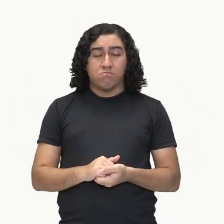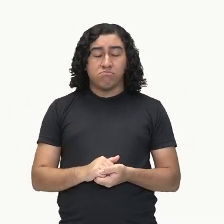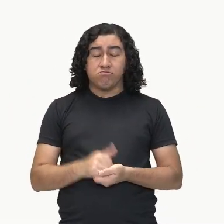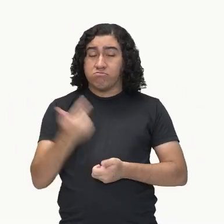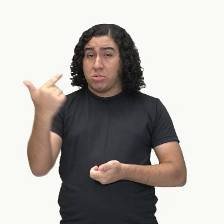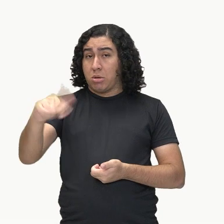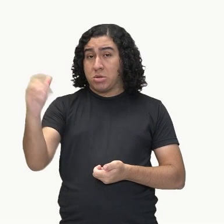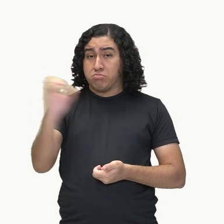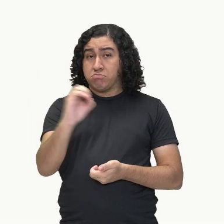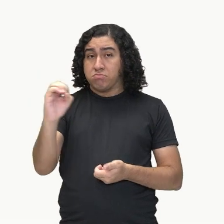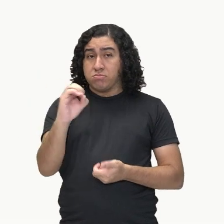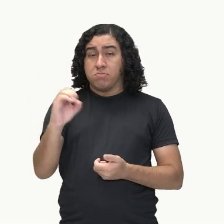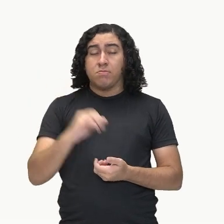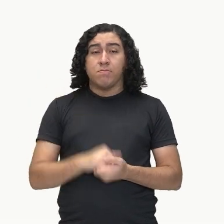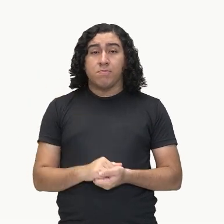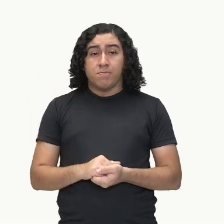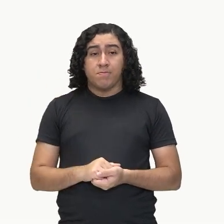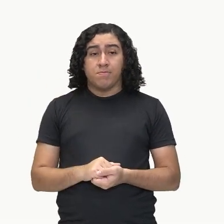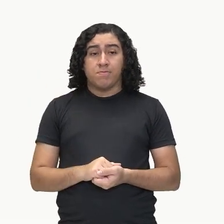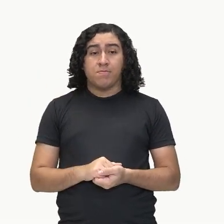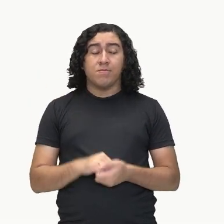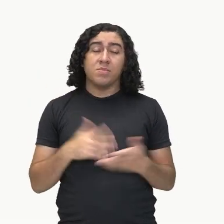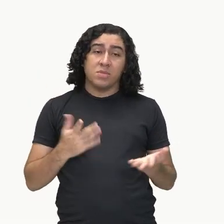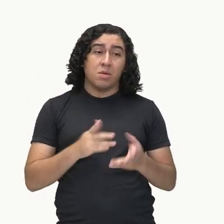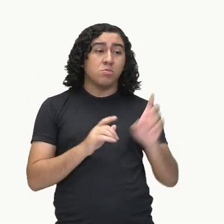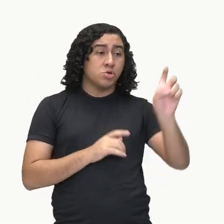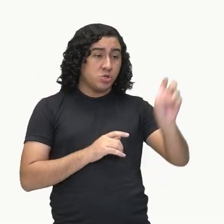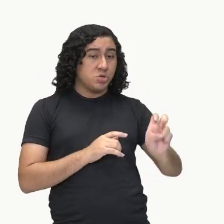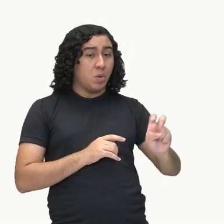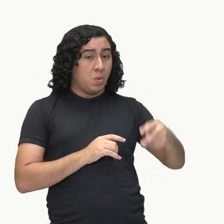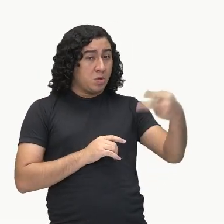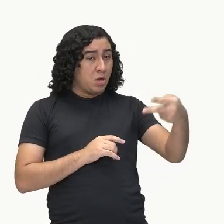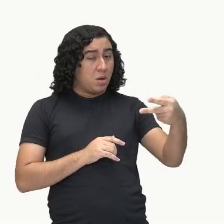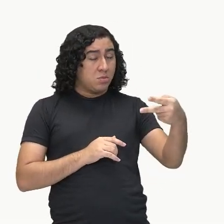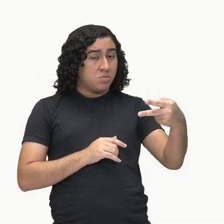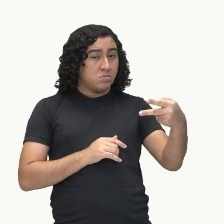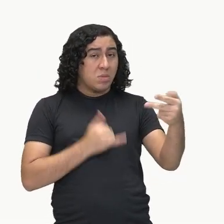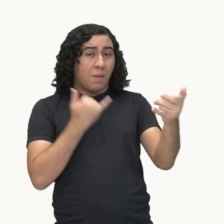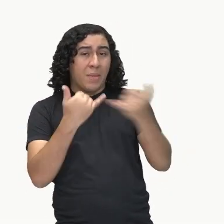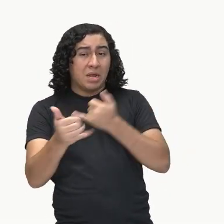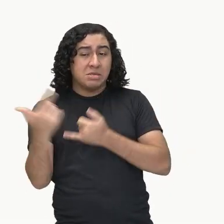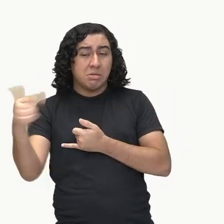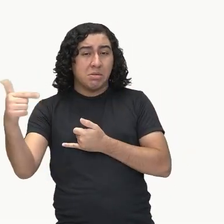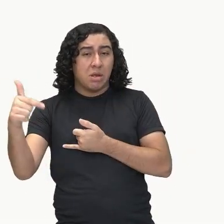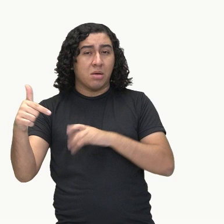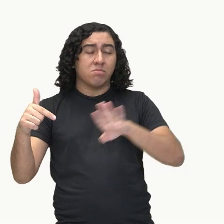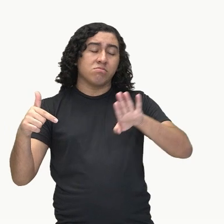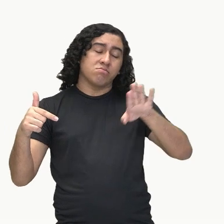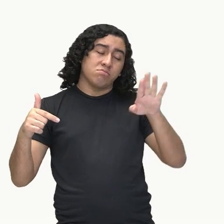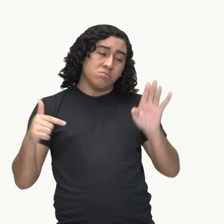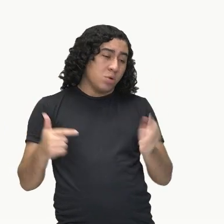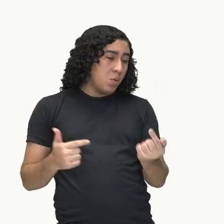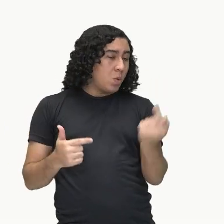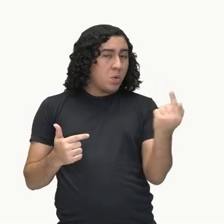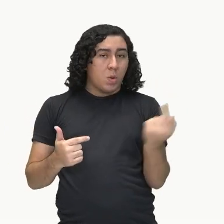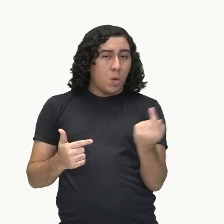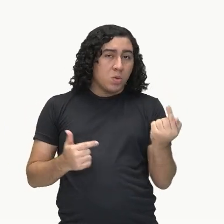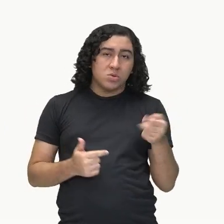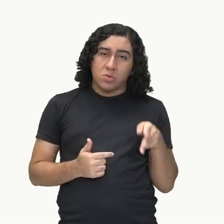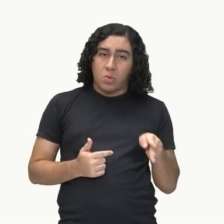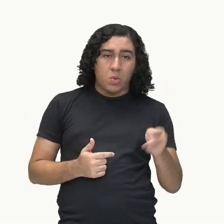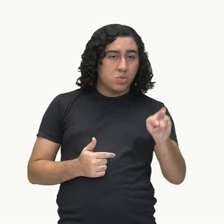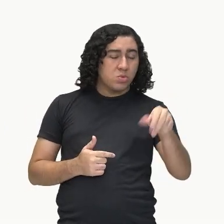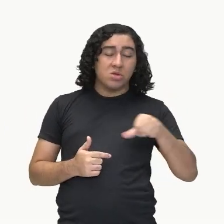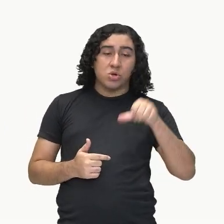Não. Então, de acordo com a observação, número que não é semelhante vai permanecer